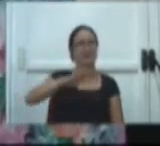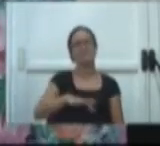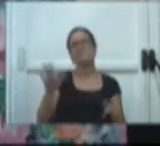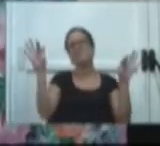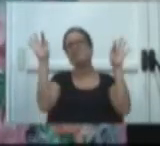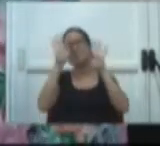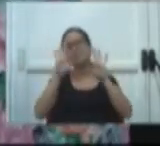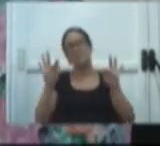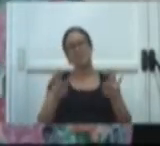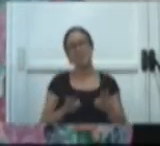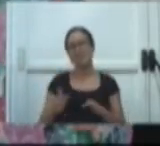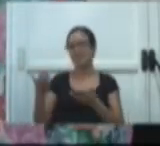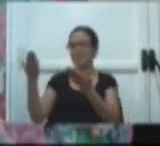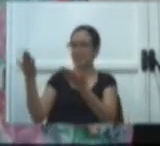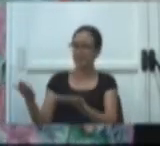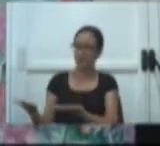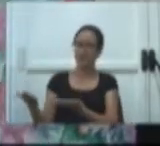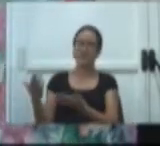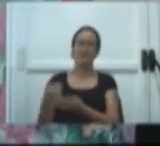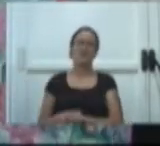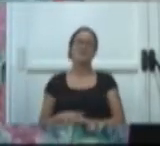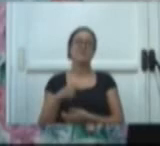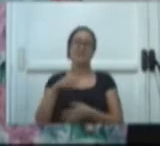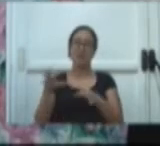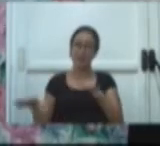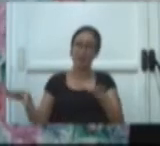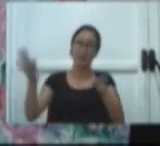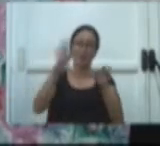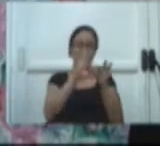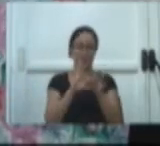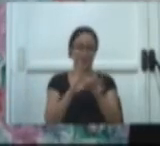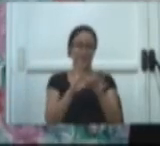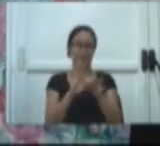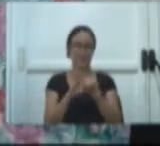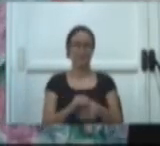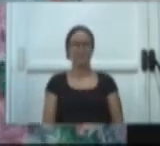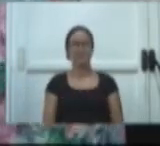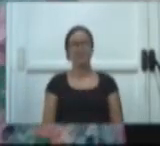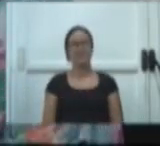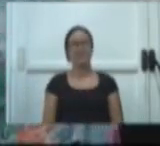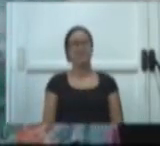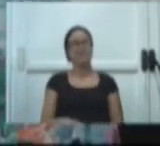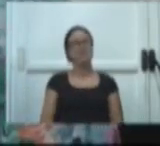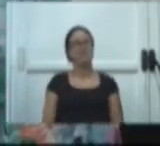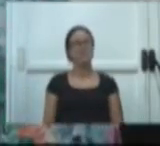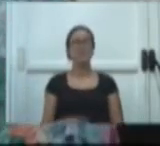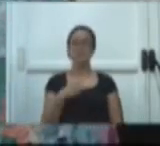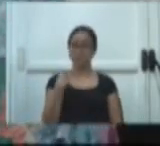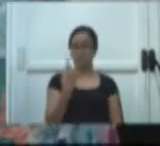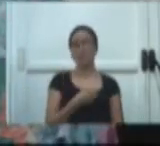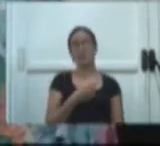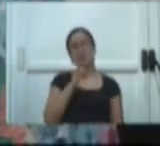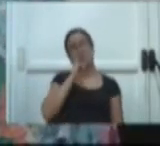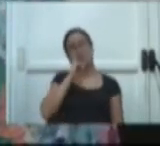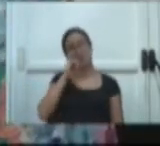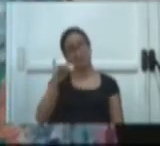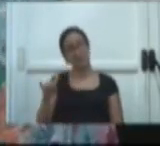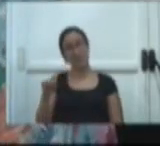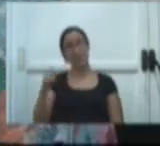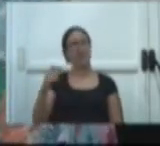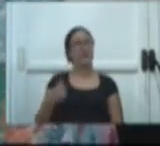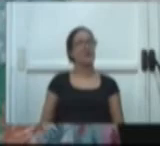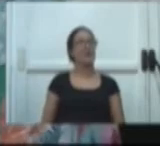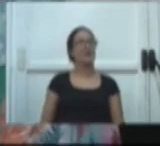envergadura do Dr. Ricardo. E acredito que a gente vai contar com o senhor em